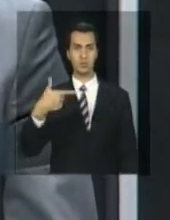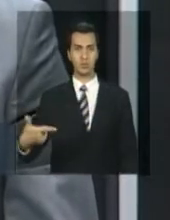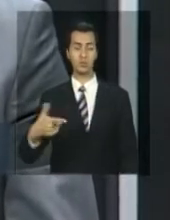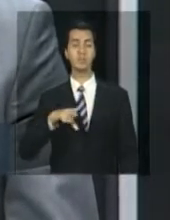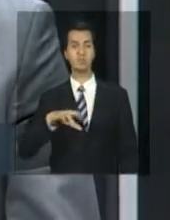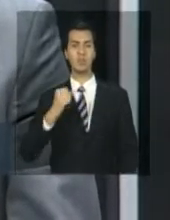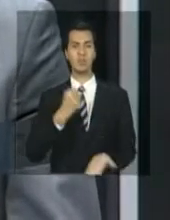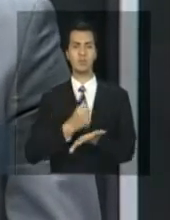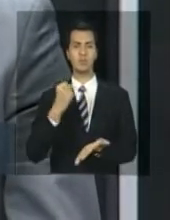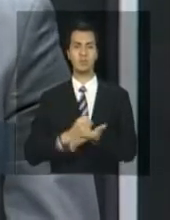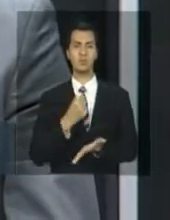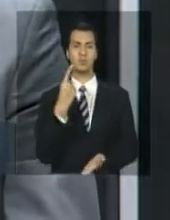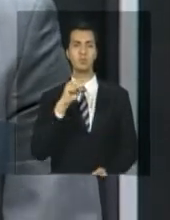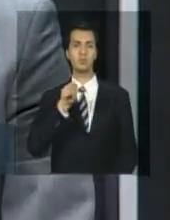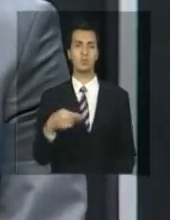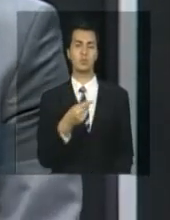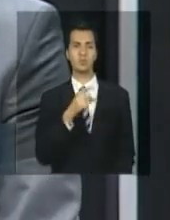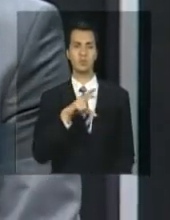mais 1.500,